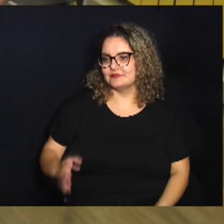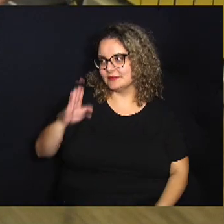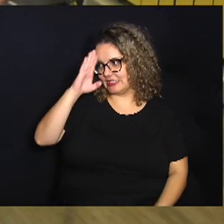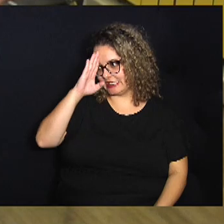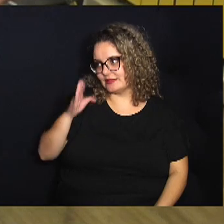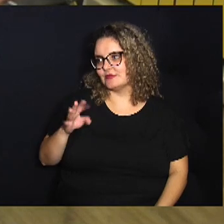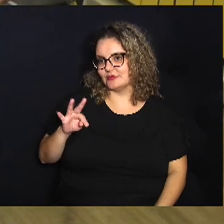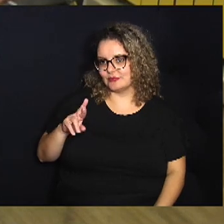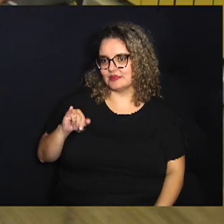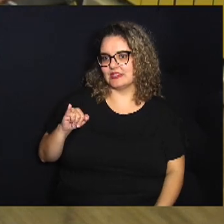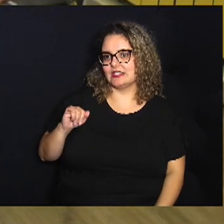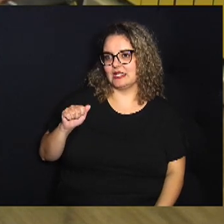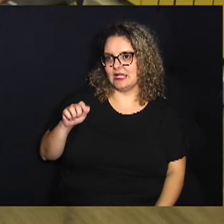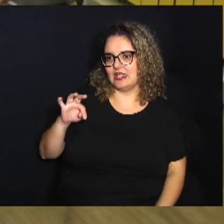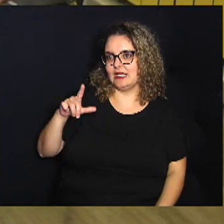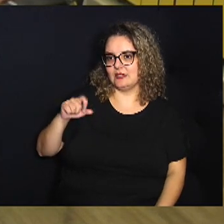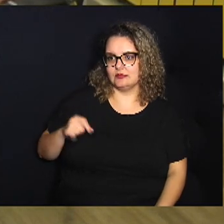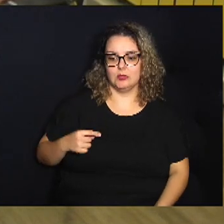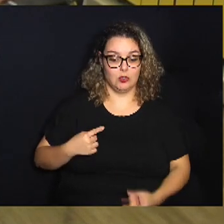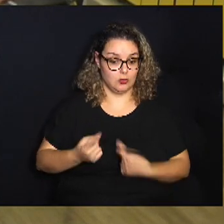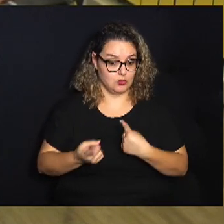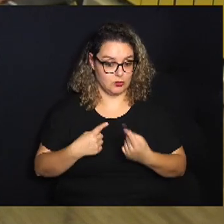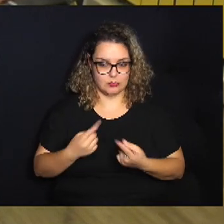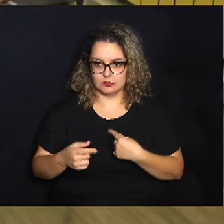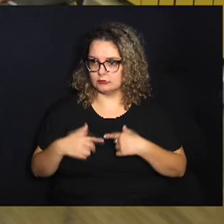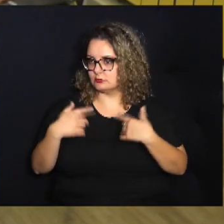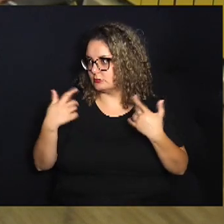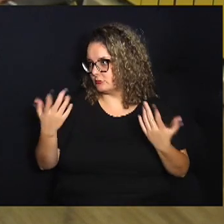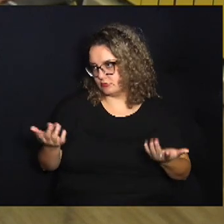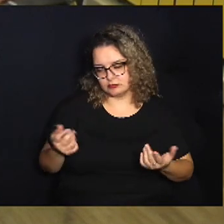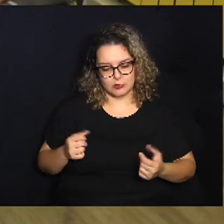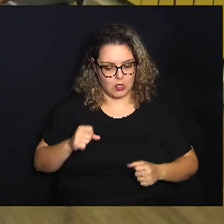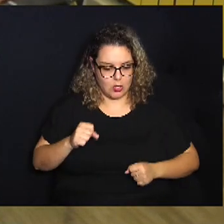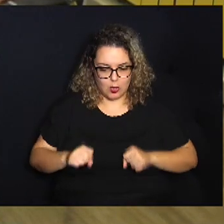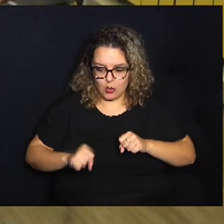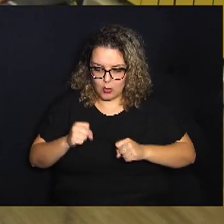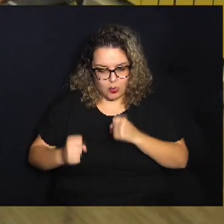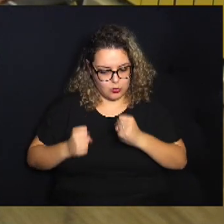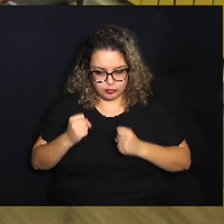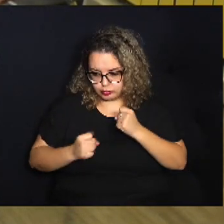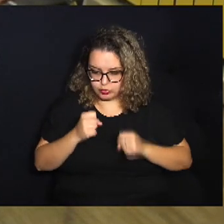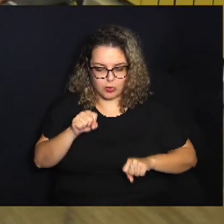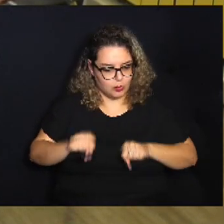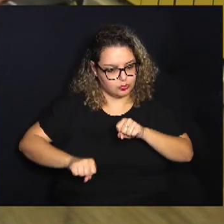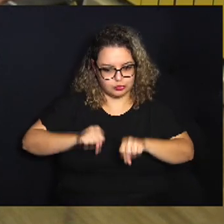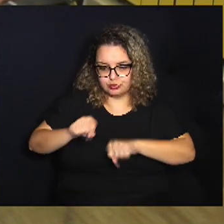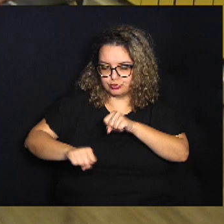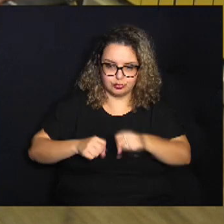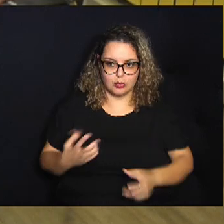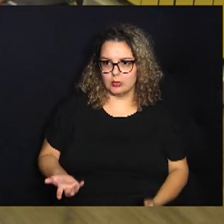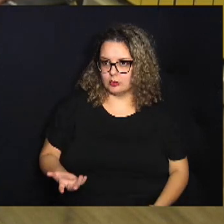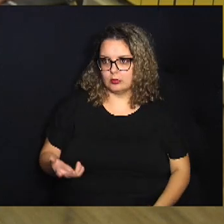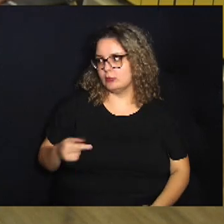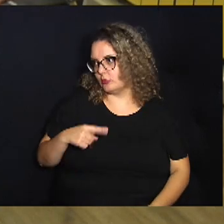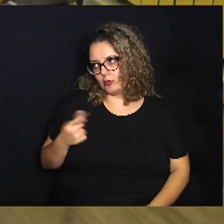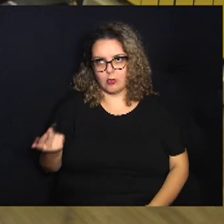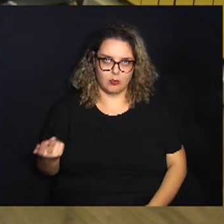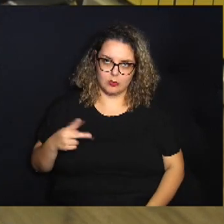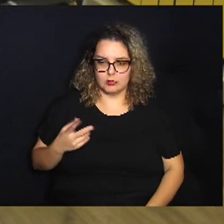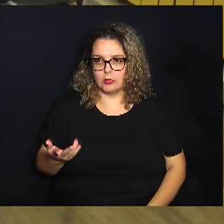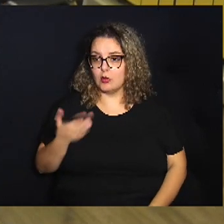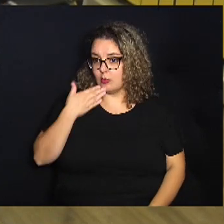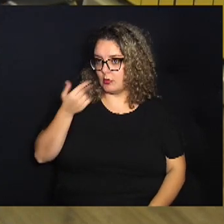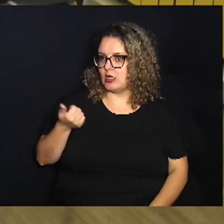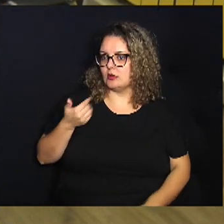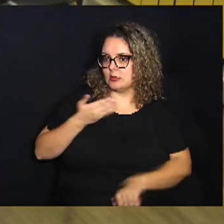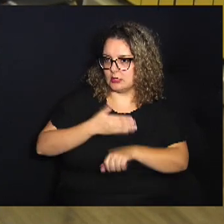do triatlon, quando você está em estrada, seja correndo ou seja com bicicleta. O melhor treinamento